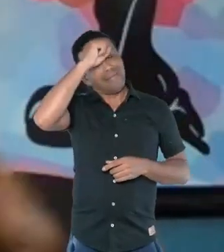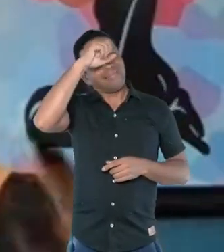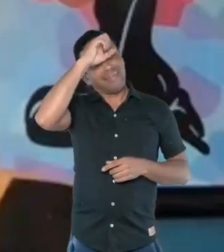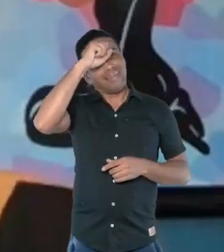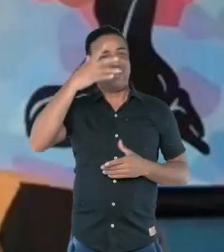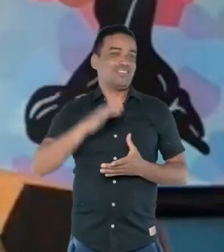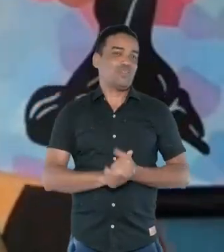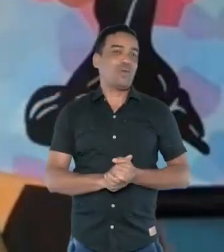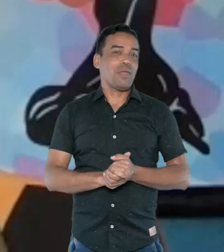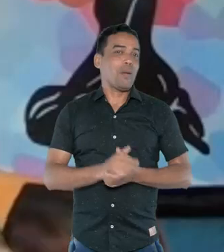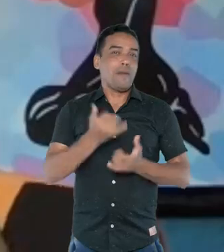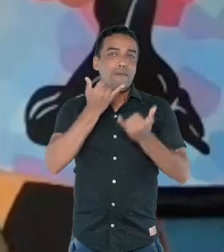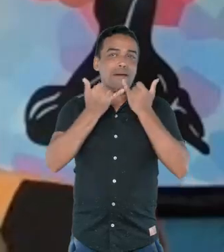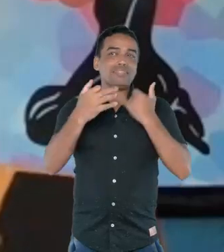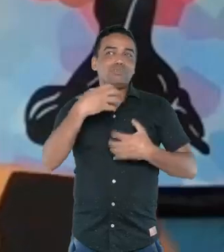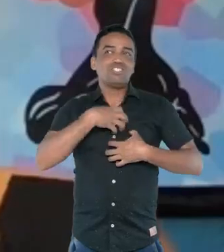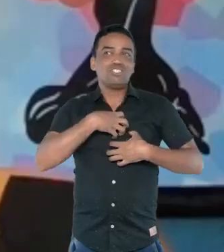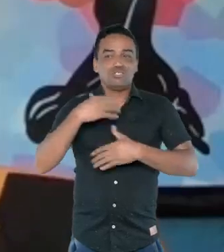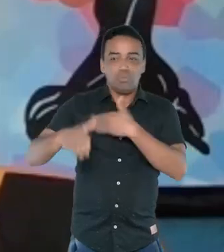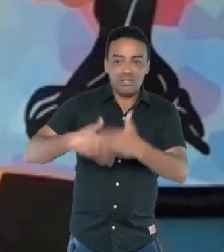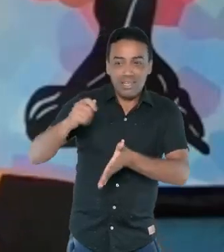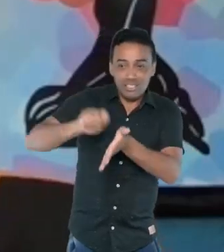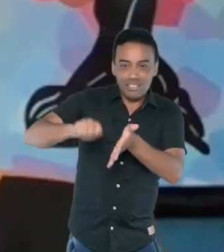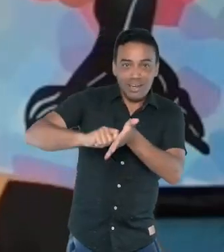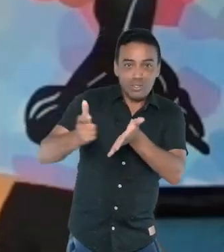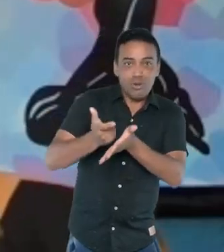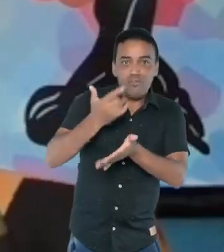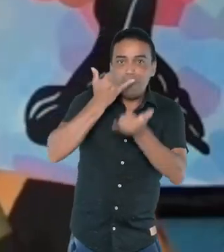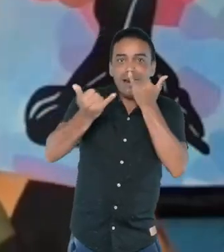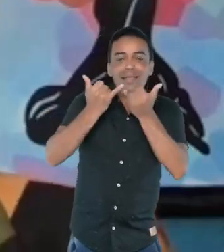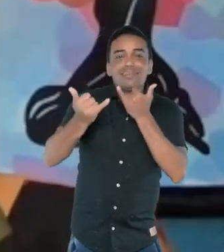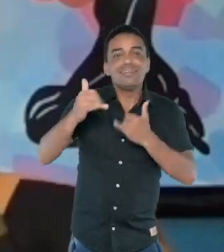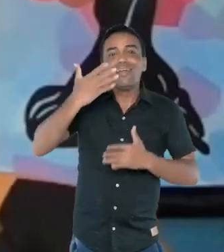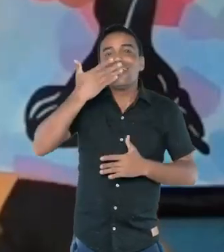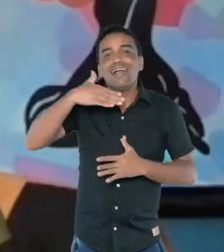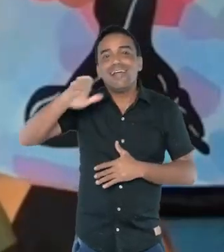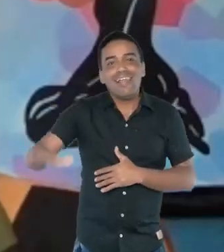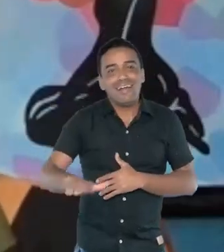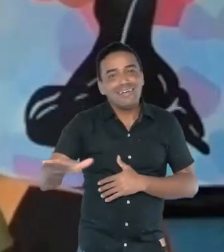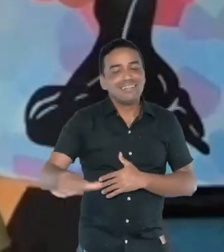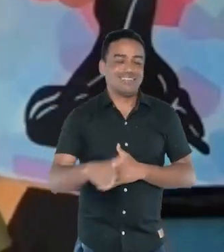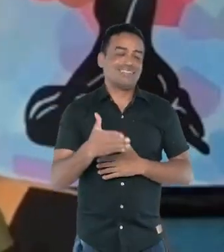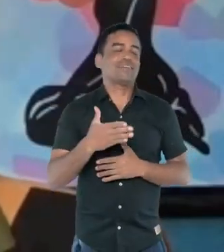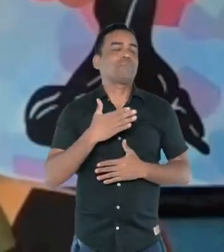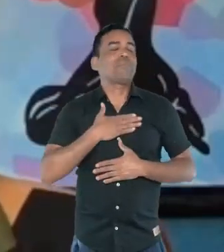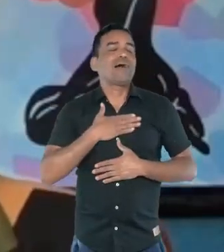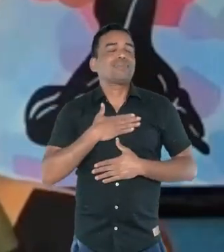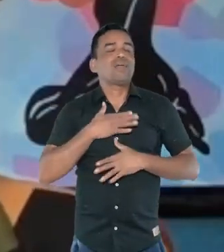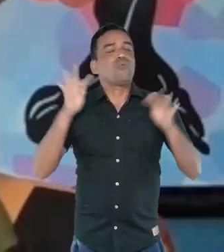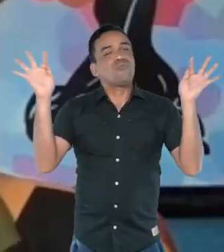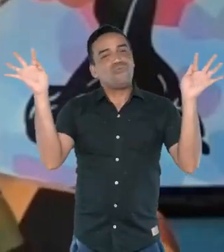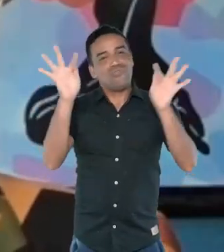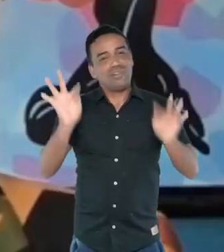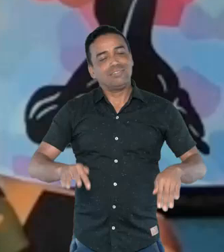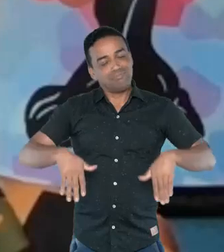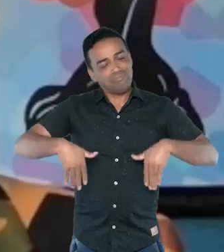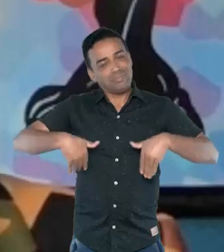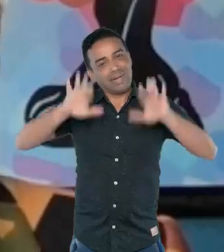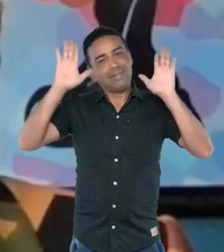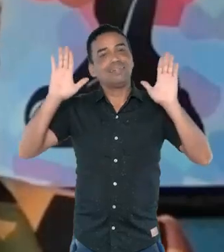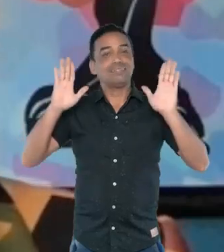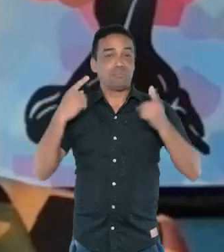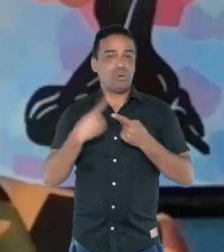sou filhote aí dentro desse processo da escrita, mas estou muito feliz com